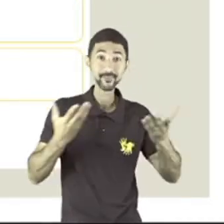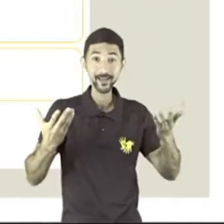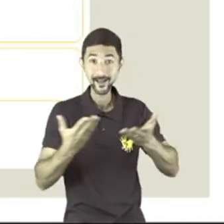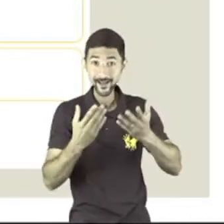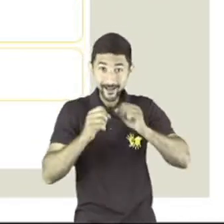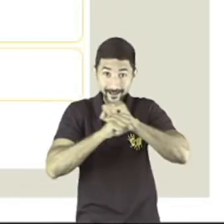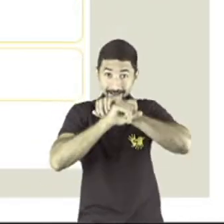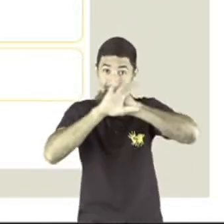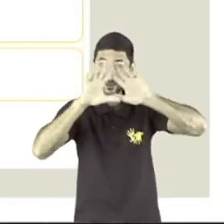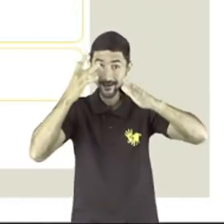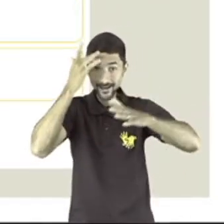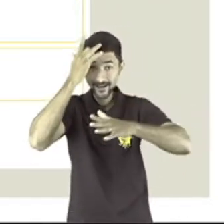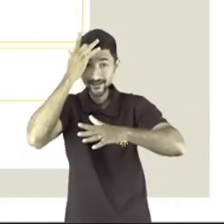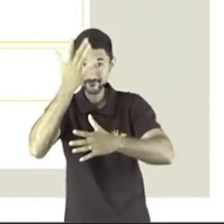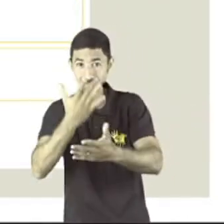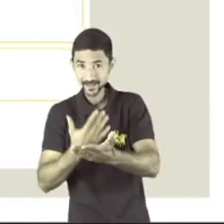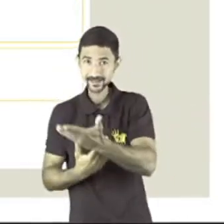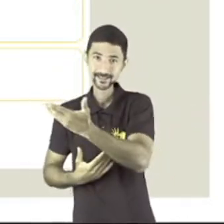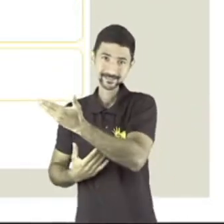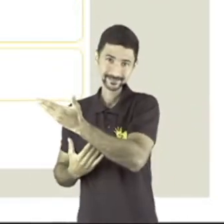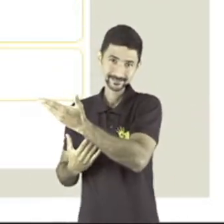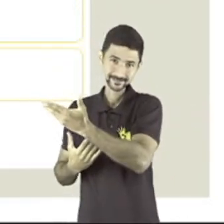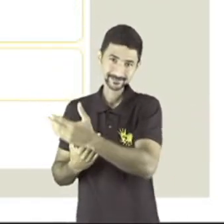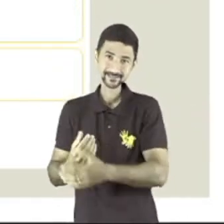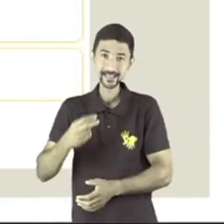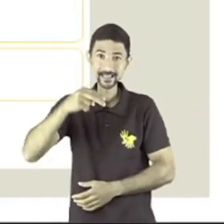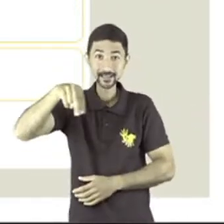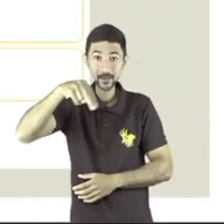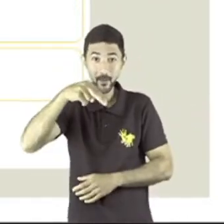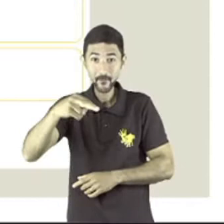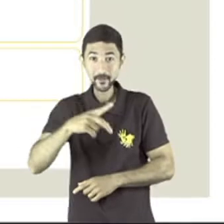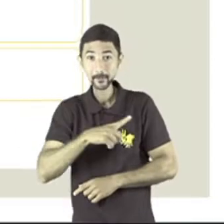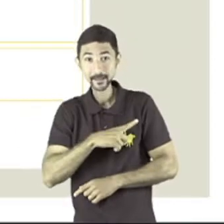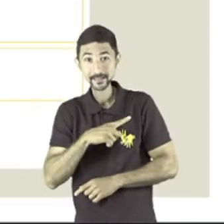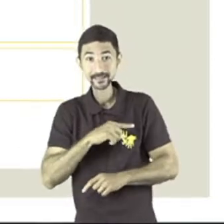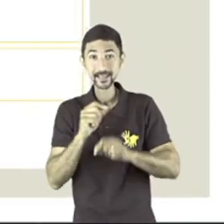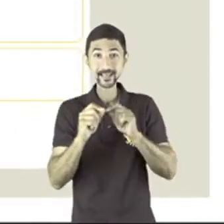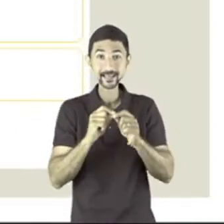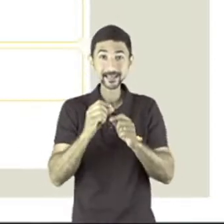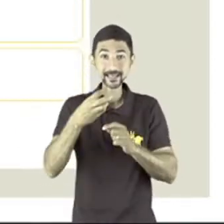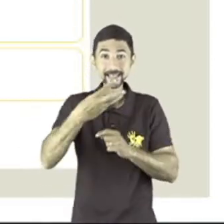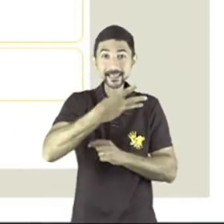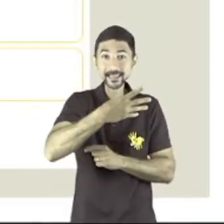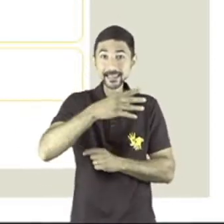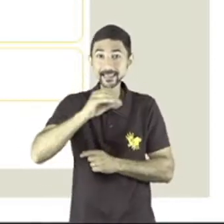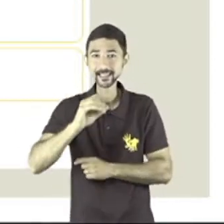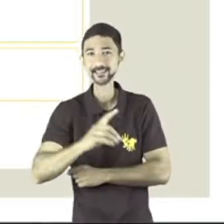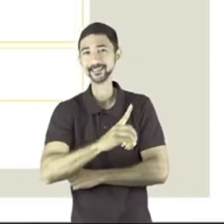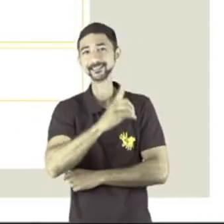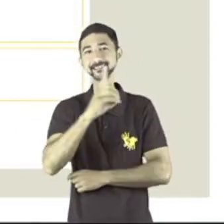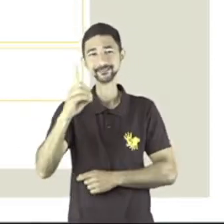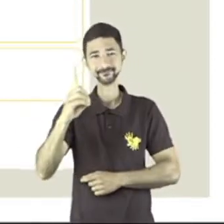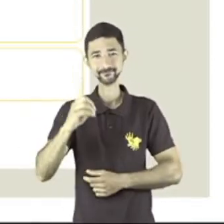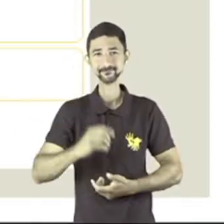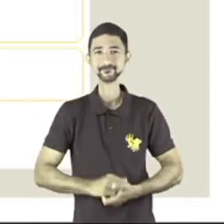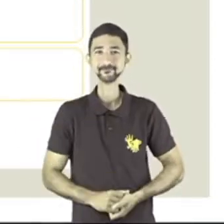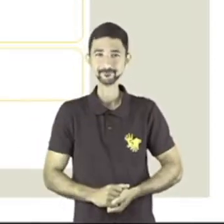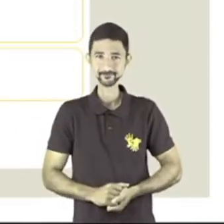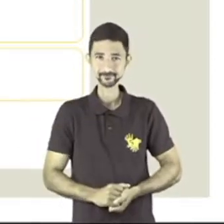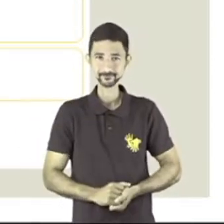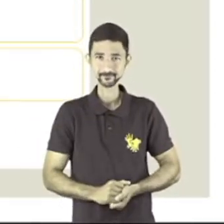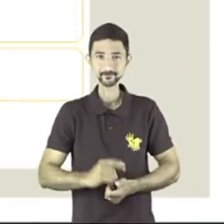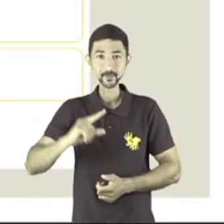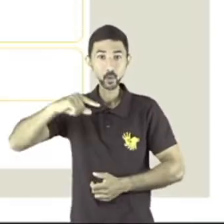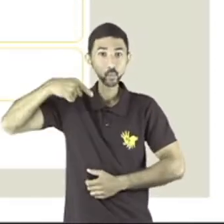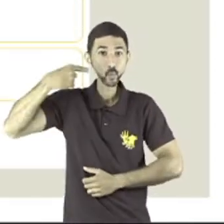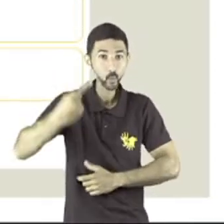Agora ficou mais fácil, né, crianças? Novembro tem 30 dias. O próximo